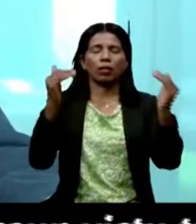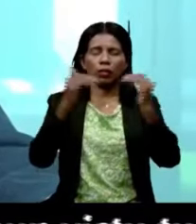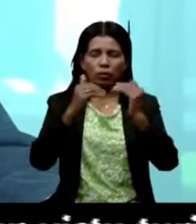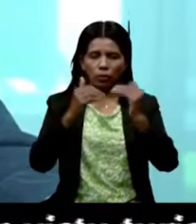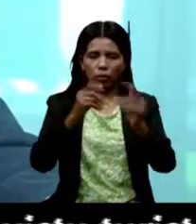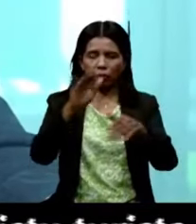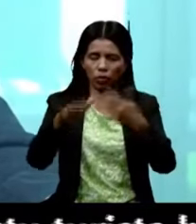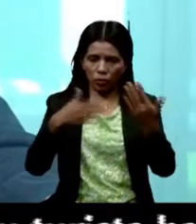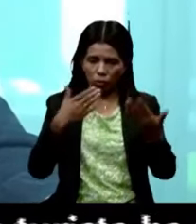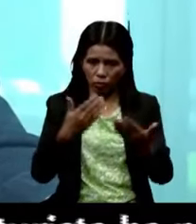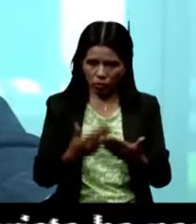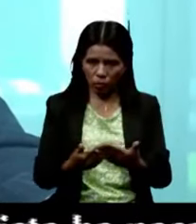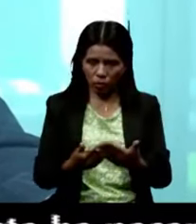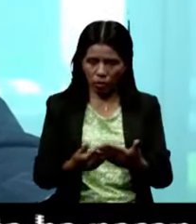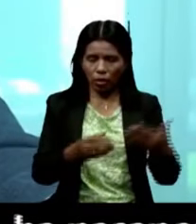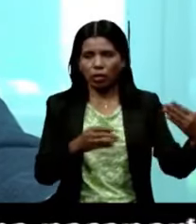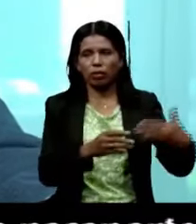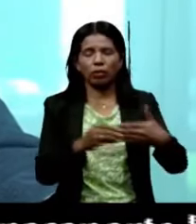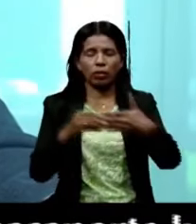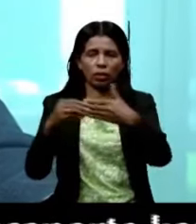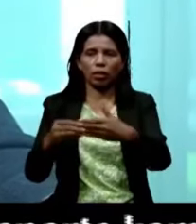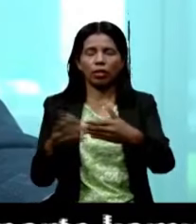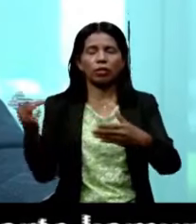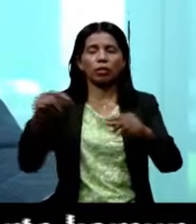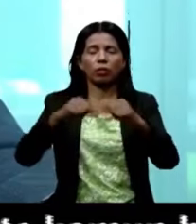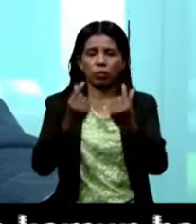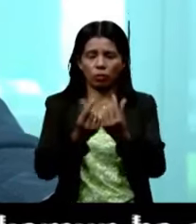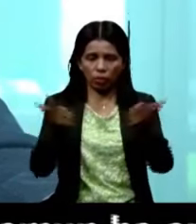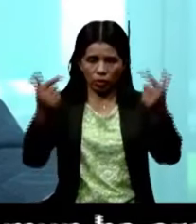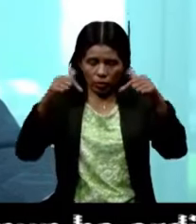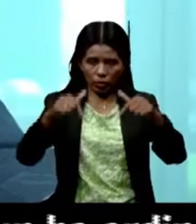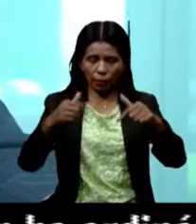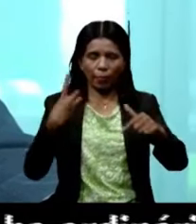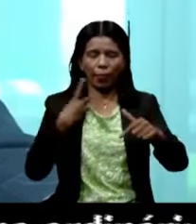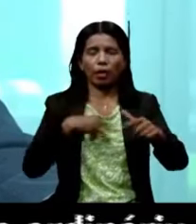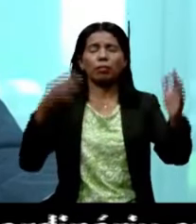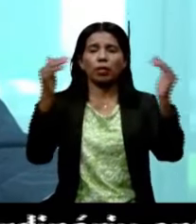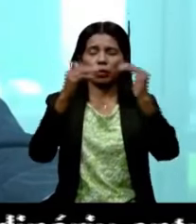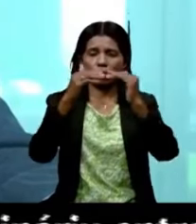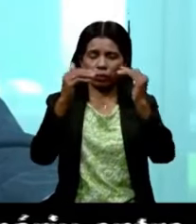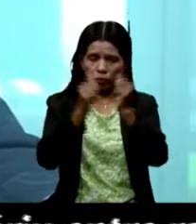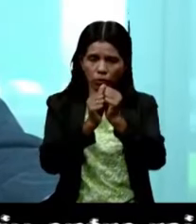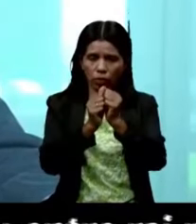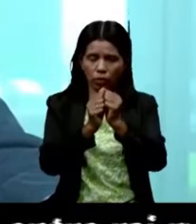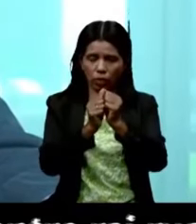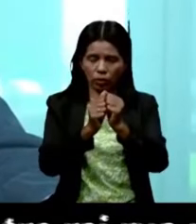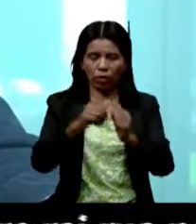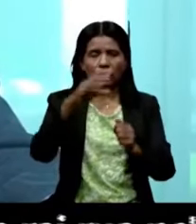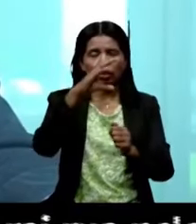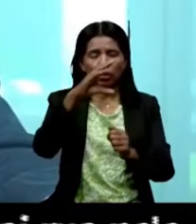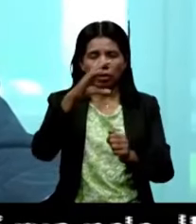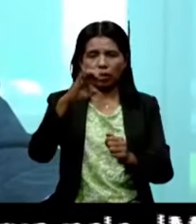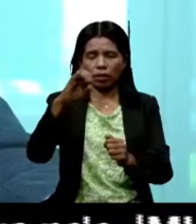sira, autoridade tomak atu organiza sir ni ekipa tu mai, nami runia un moso sese kamar komersi